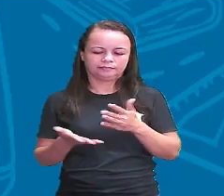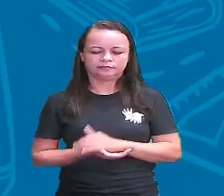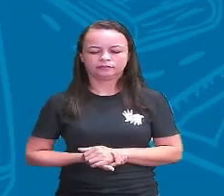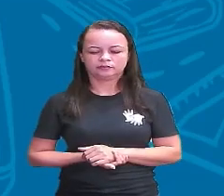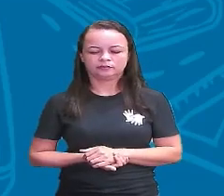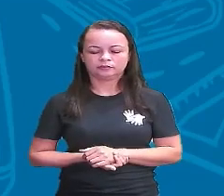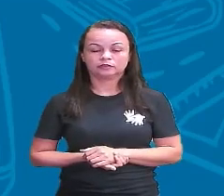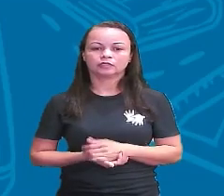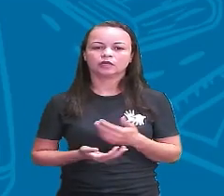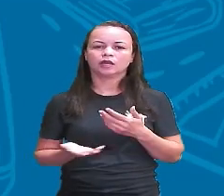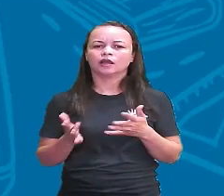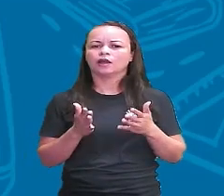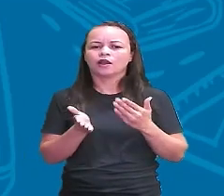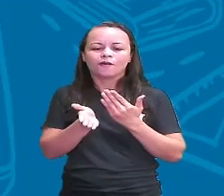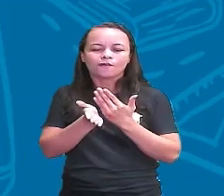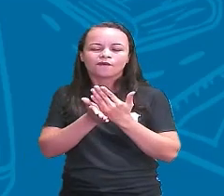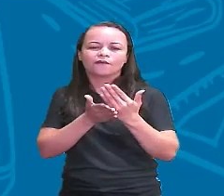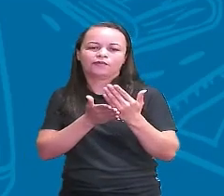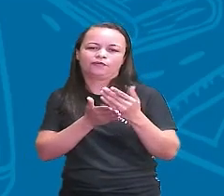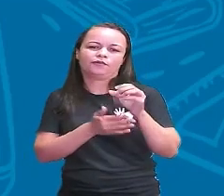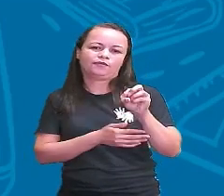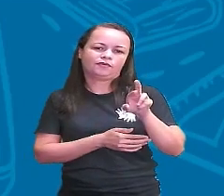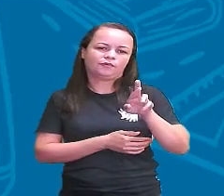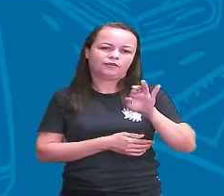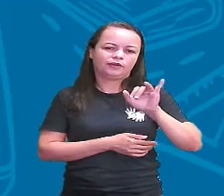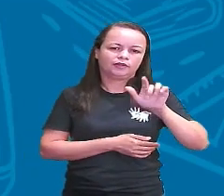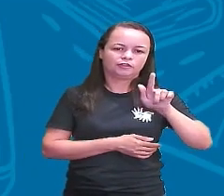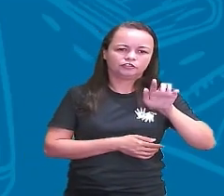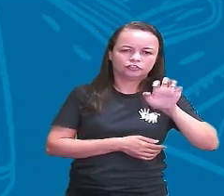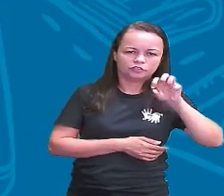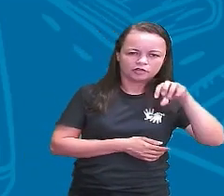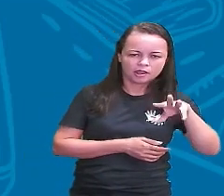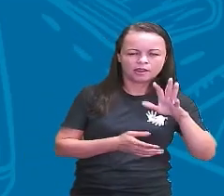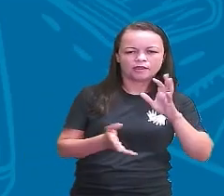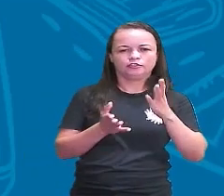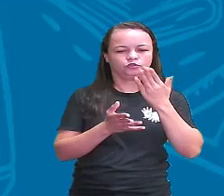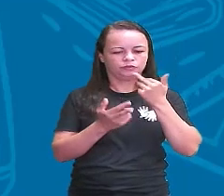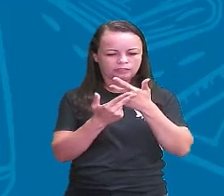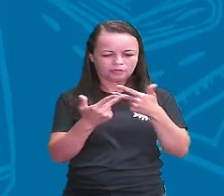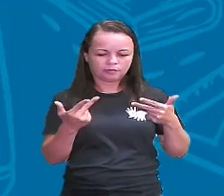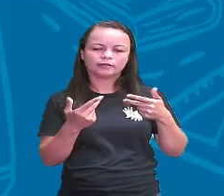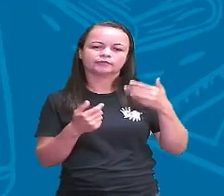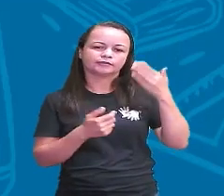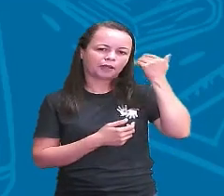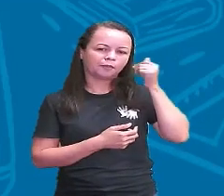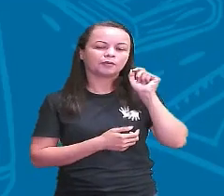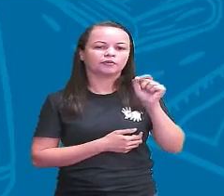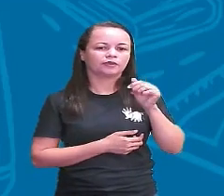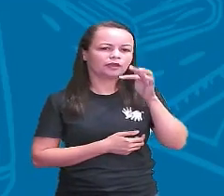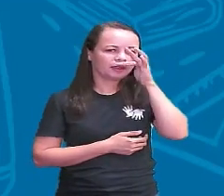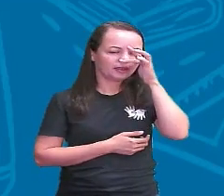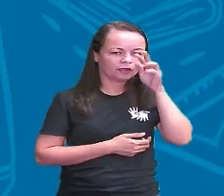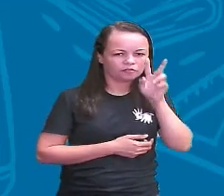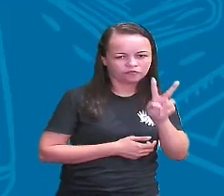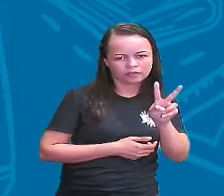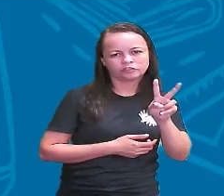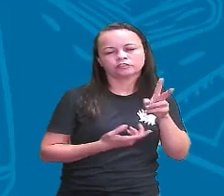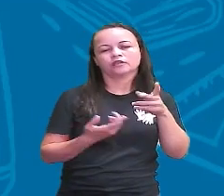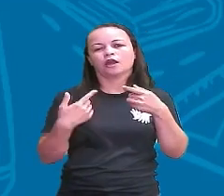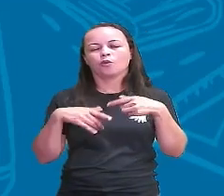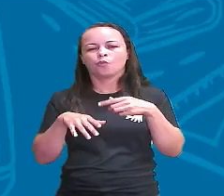aprendemos a respeito da origem dos alimentos, nós aprendemos que existem alguns alimentos de origem vegetal e outros de